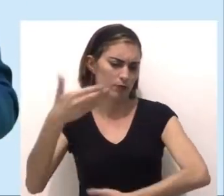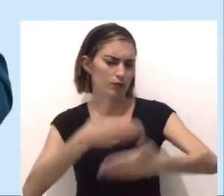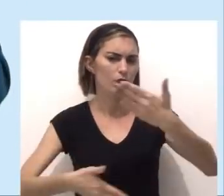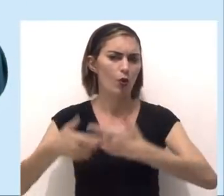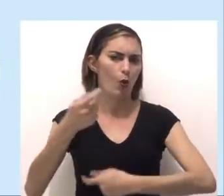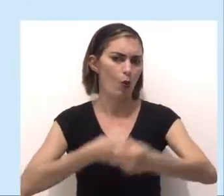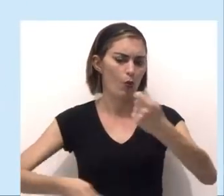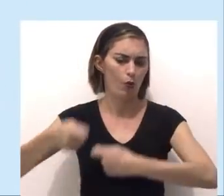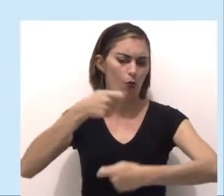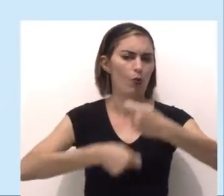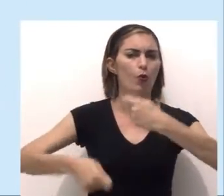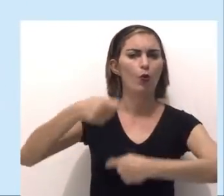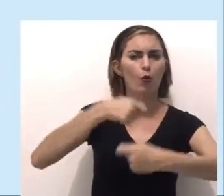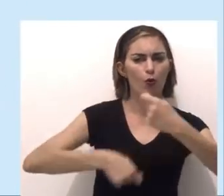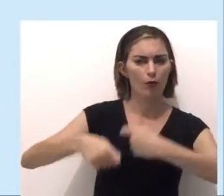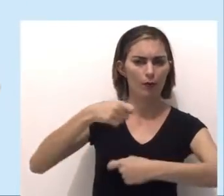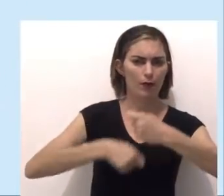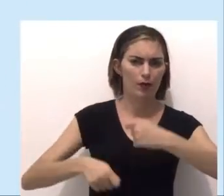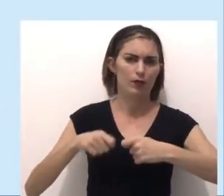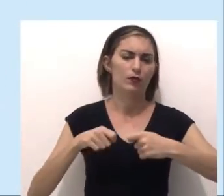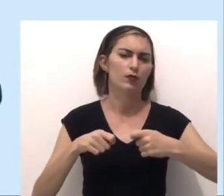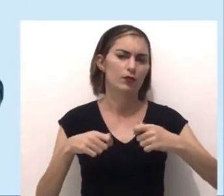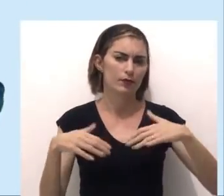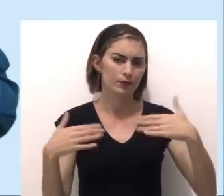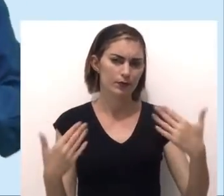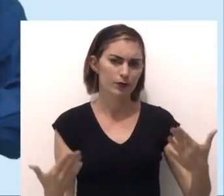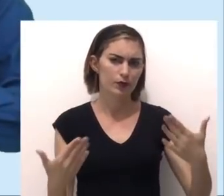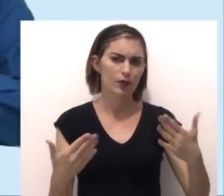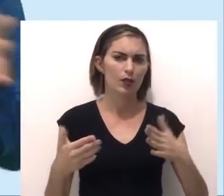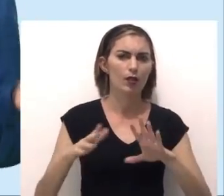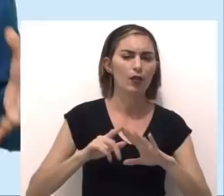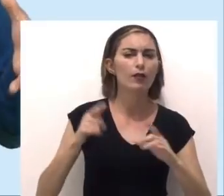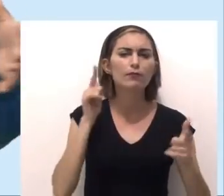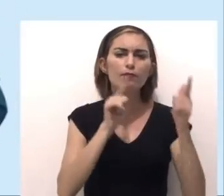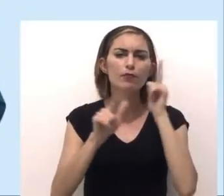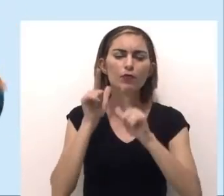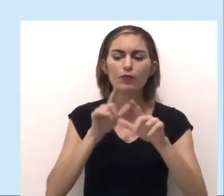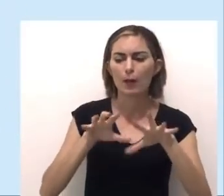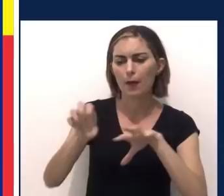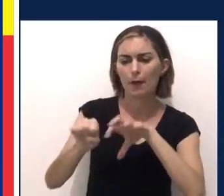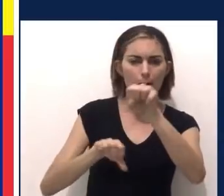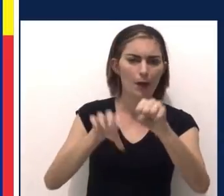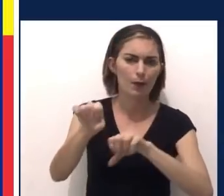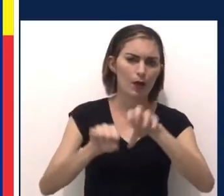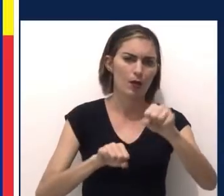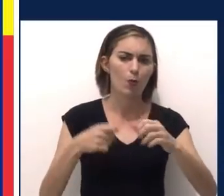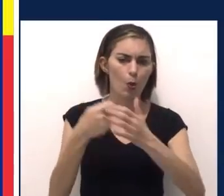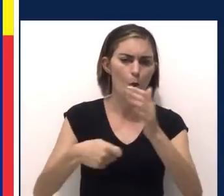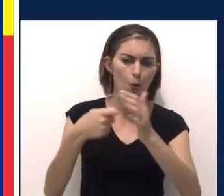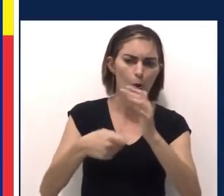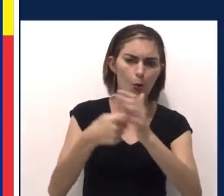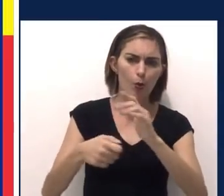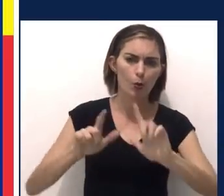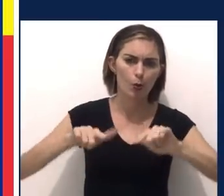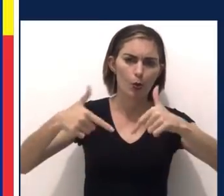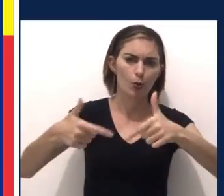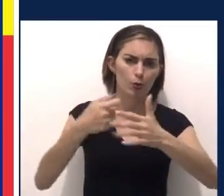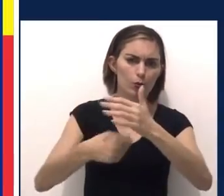relações comerciais dentro da península. Então, e essa reconquista? A reconquista foi a